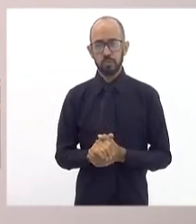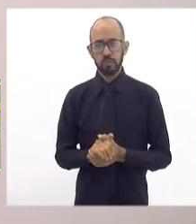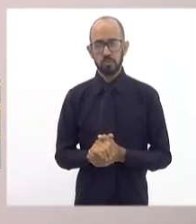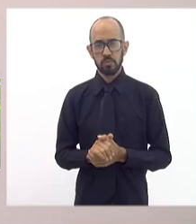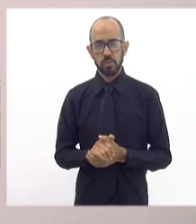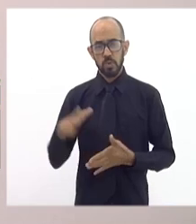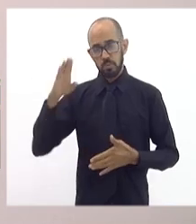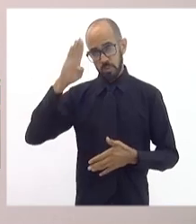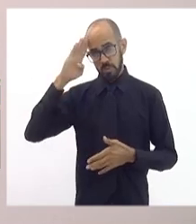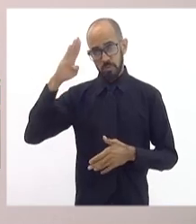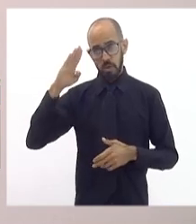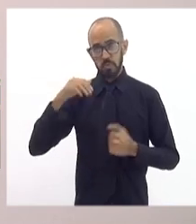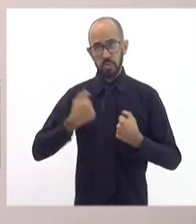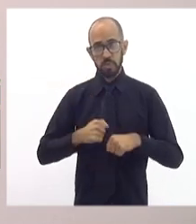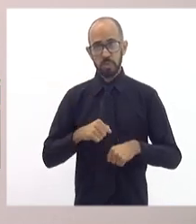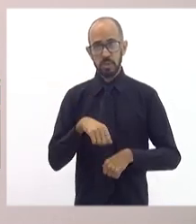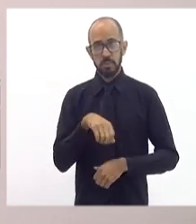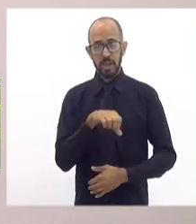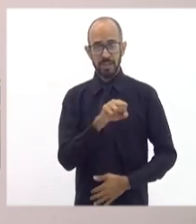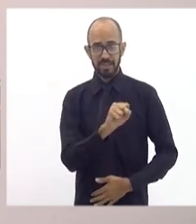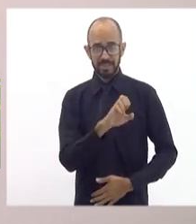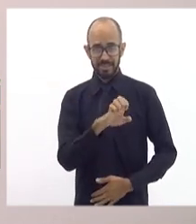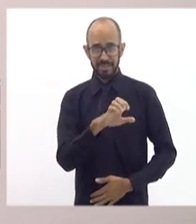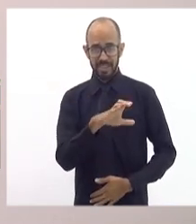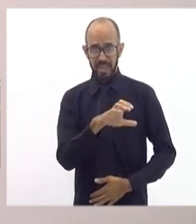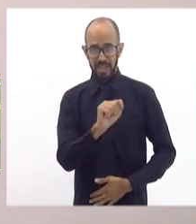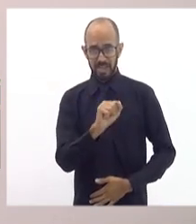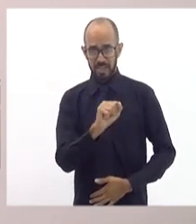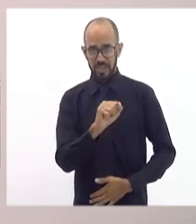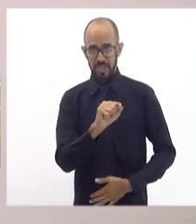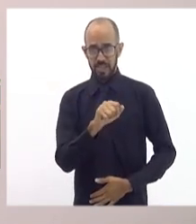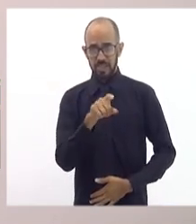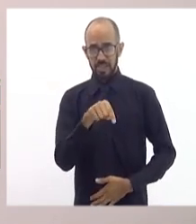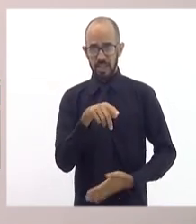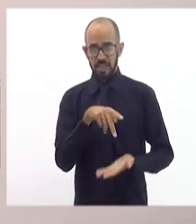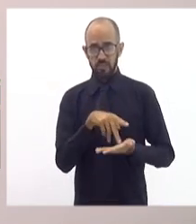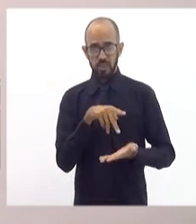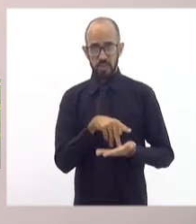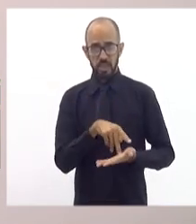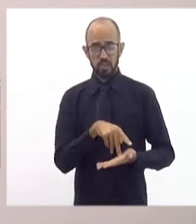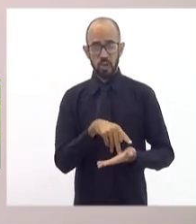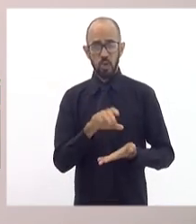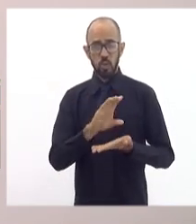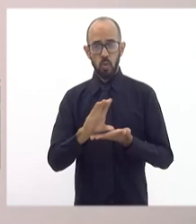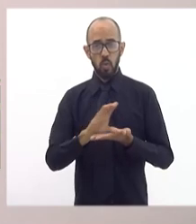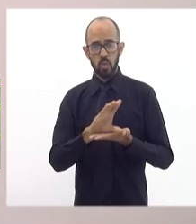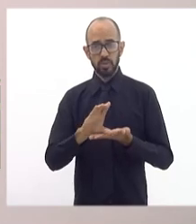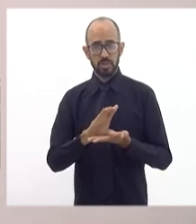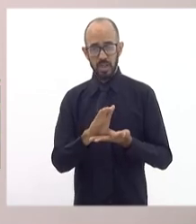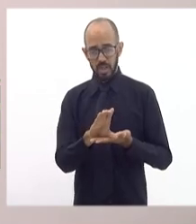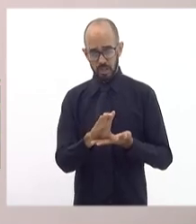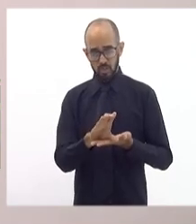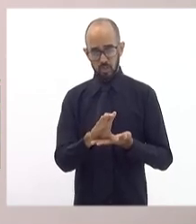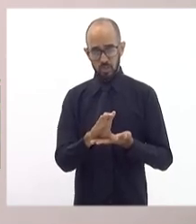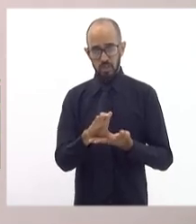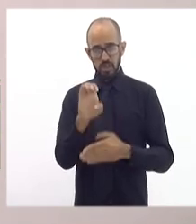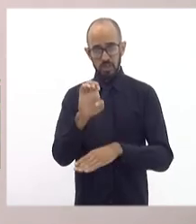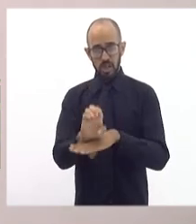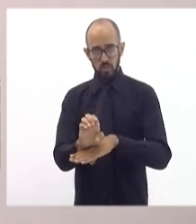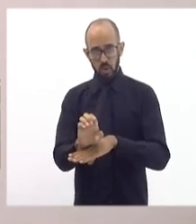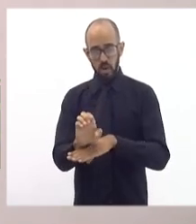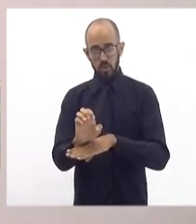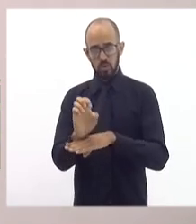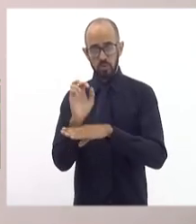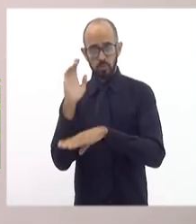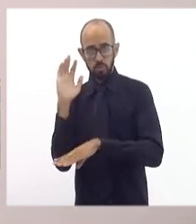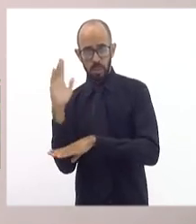submetida a seca dá para Porque é que o que é na realidade a comissão Estadual de meio ambiente que vai deliberar sobre exigibilidade um